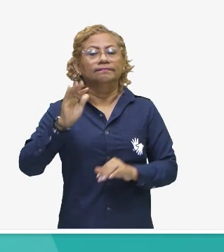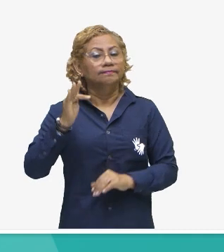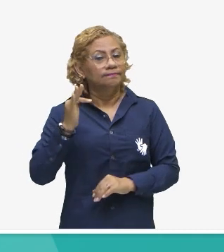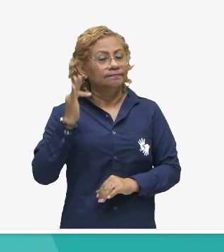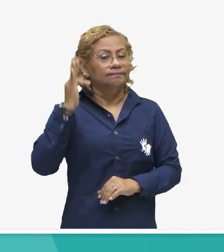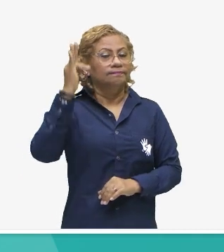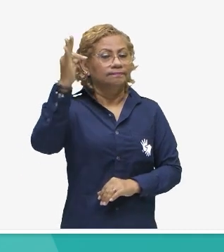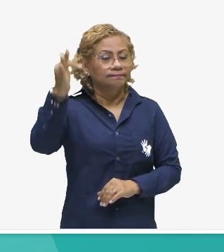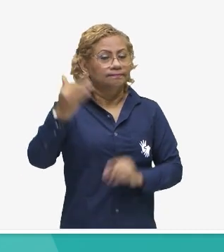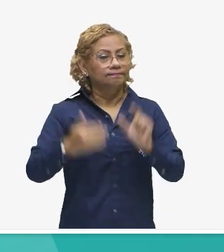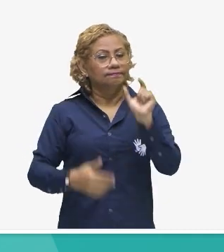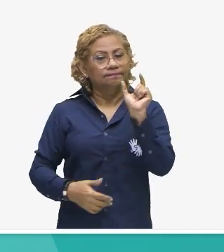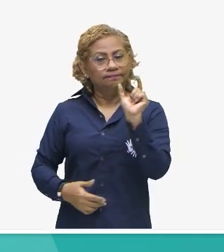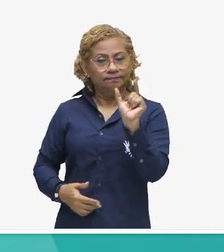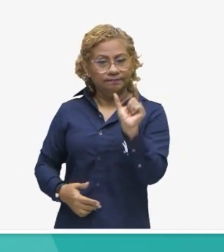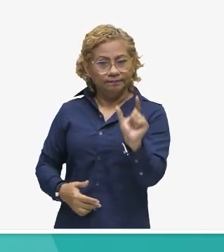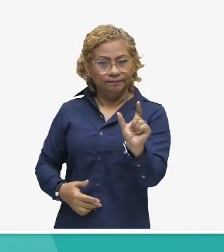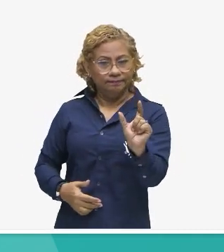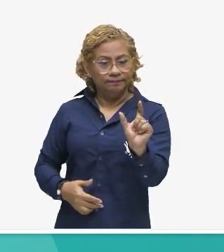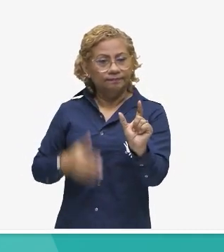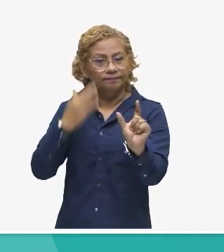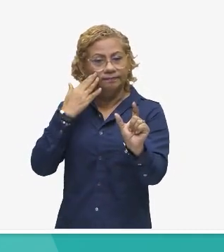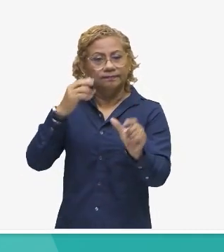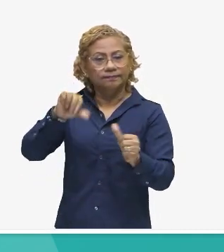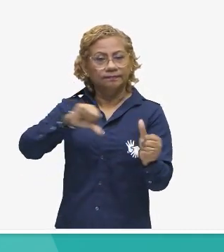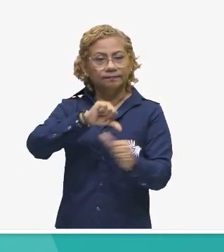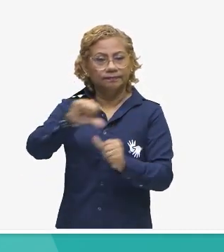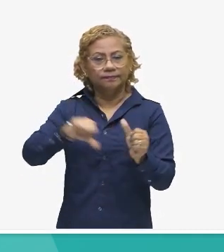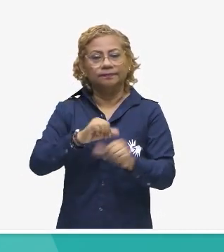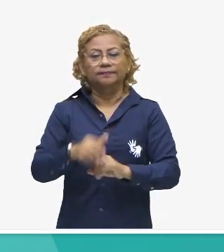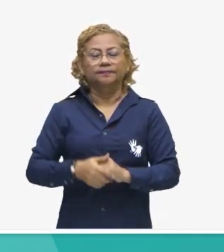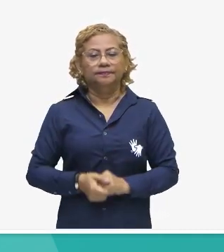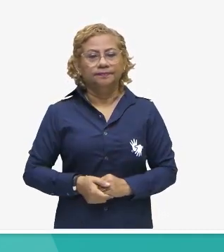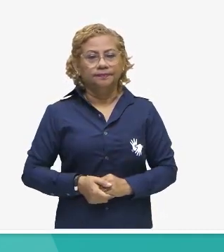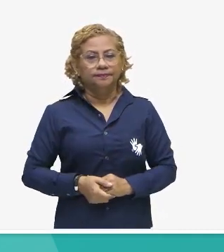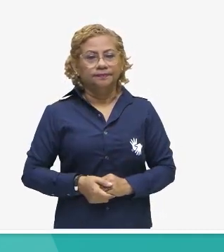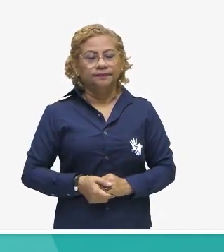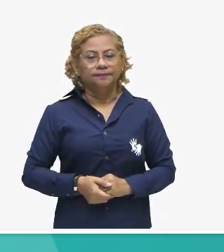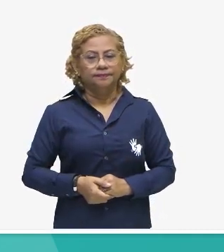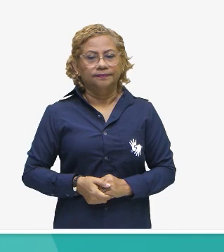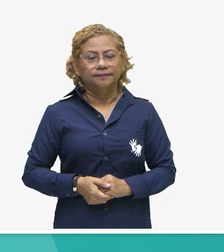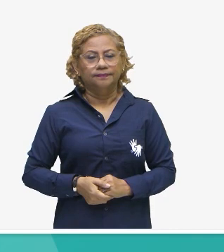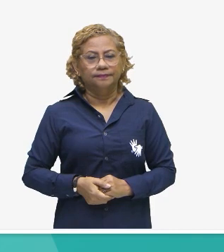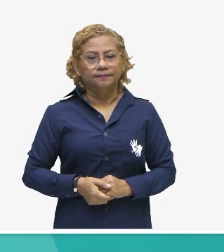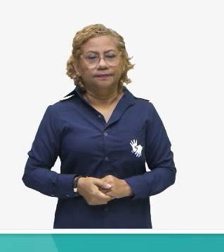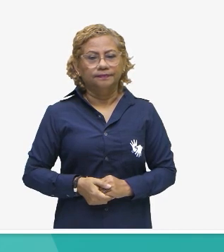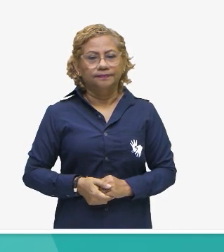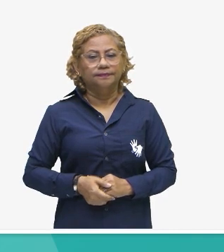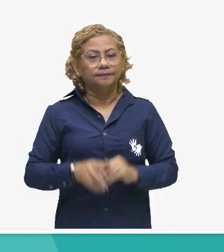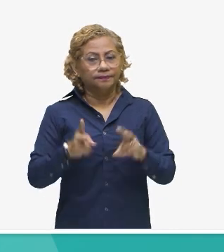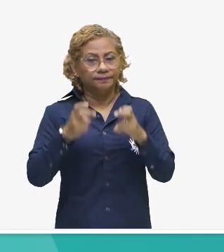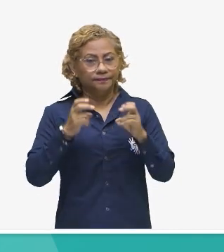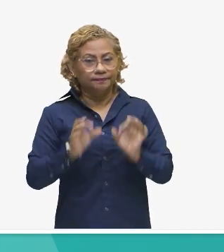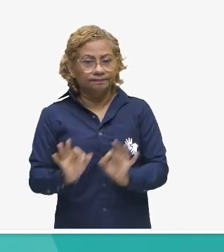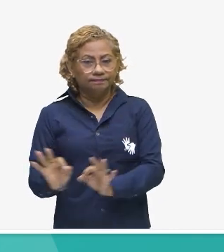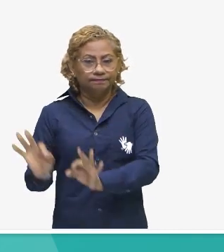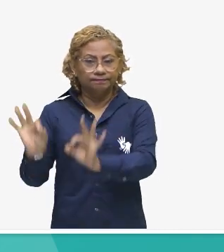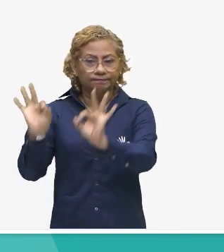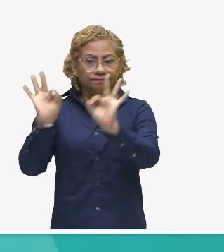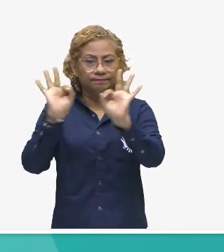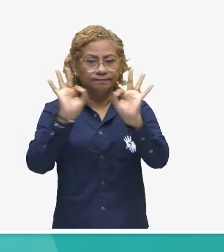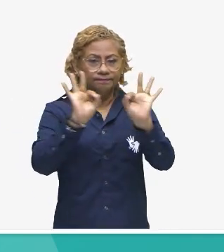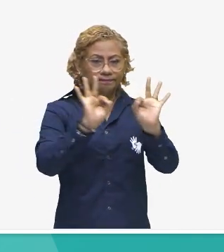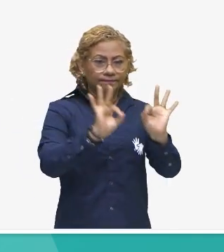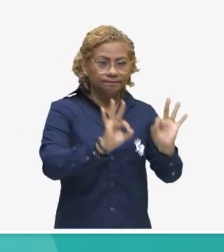acontecer, né? Então, vamos lá, isso, só representa uma